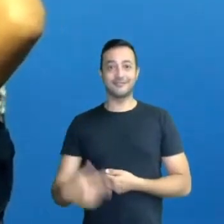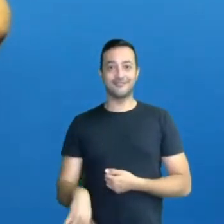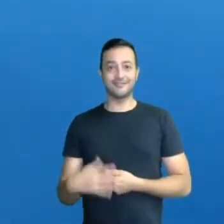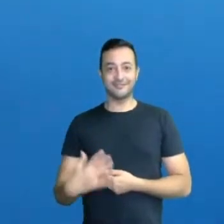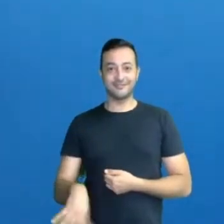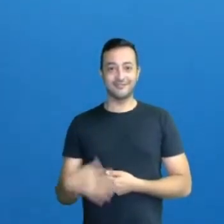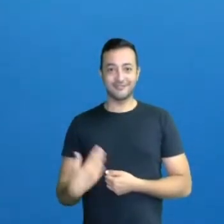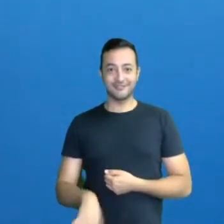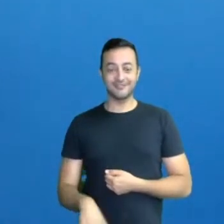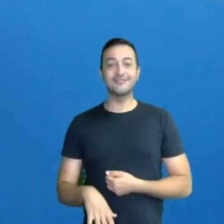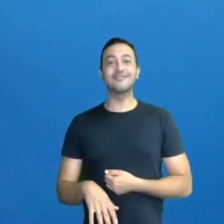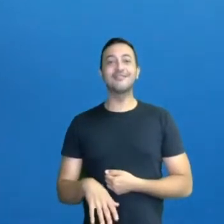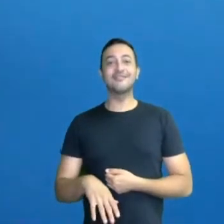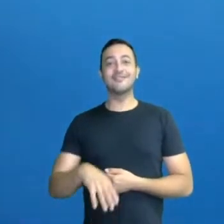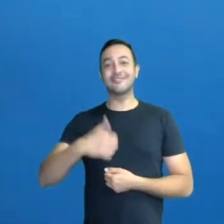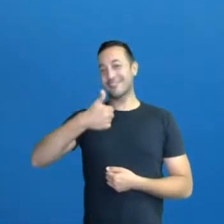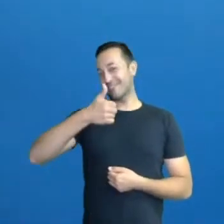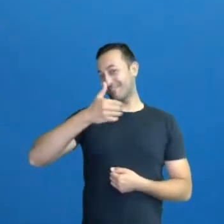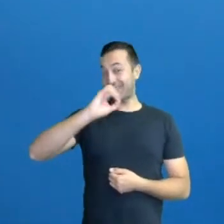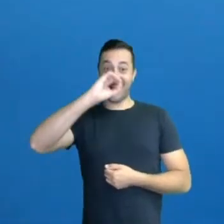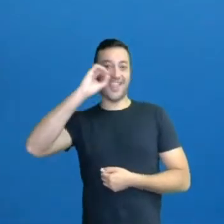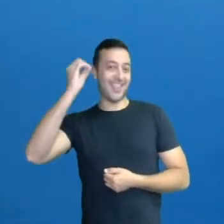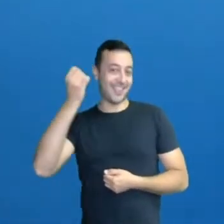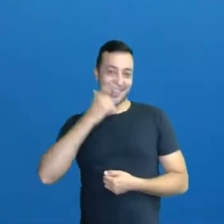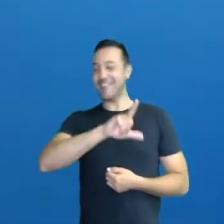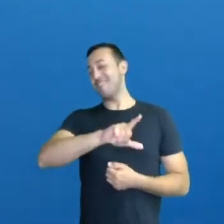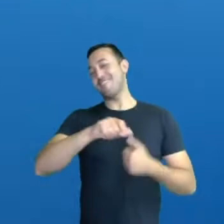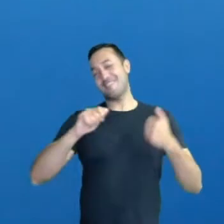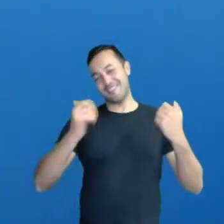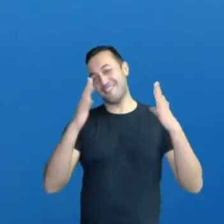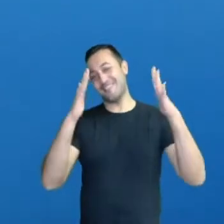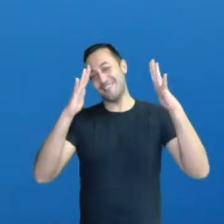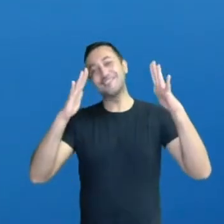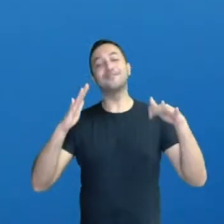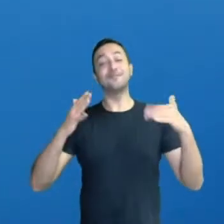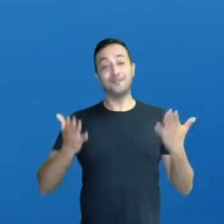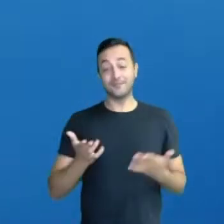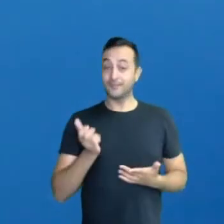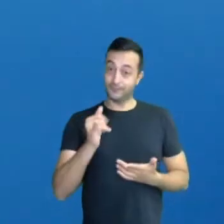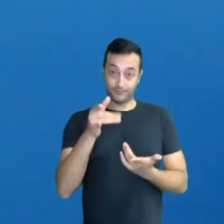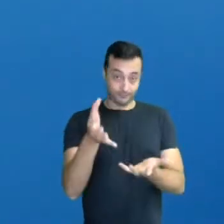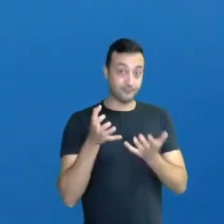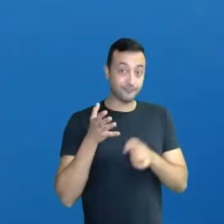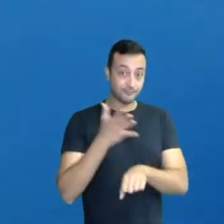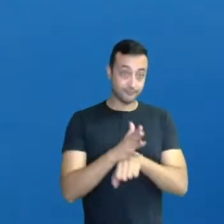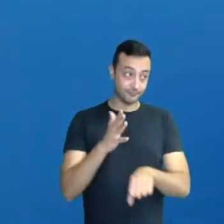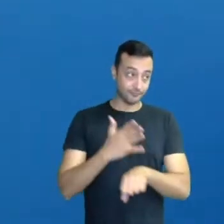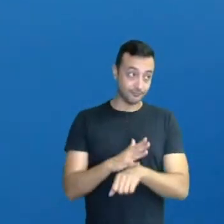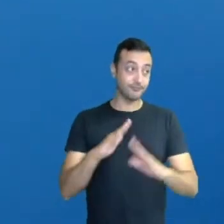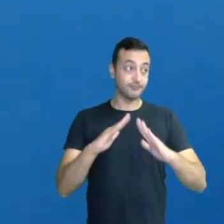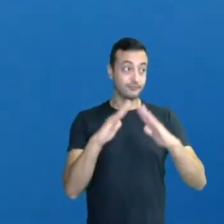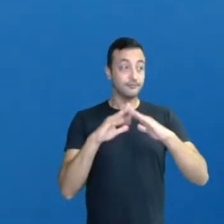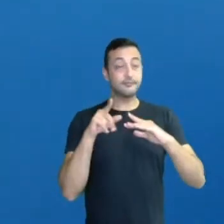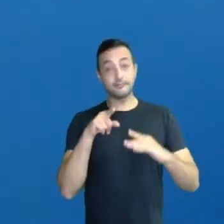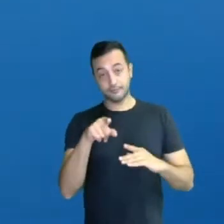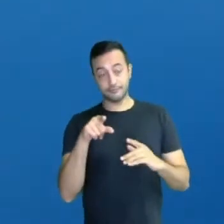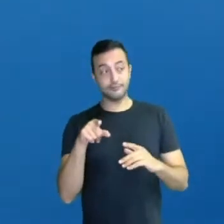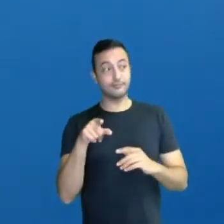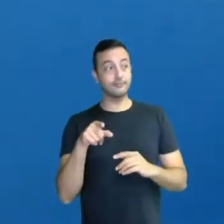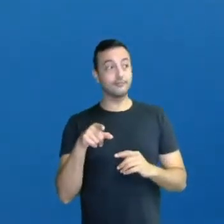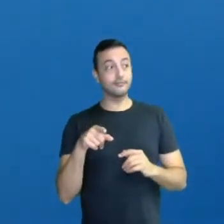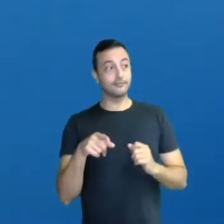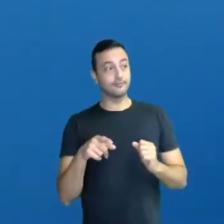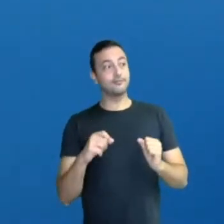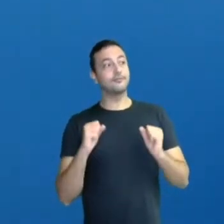aí, pontuação 10. Muito bem. Se você quiser treinar aí na sua casa,